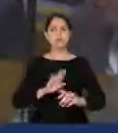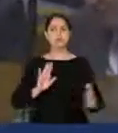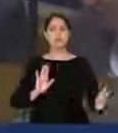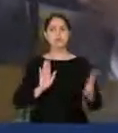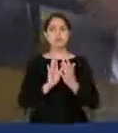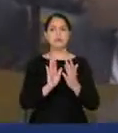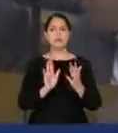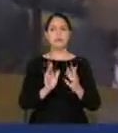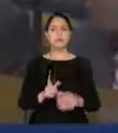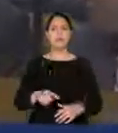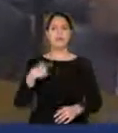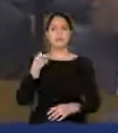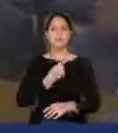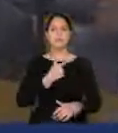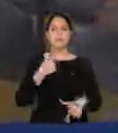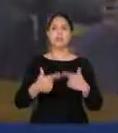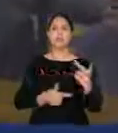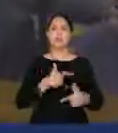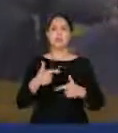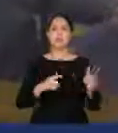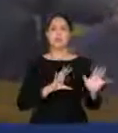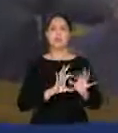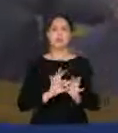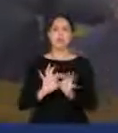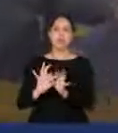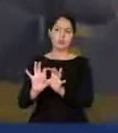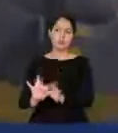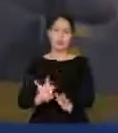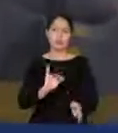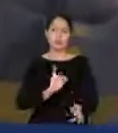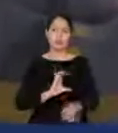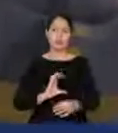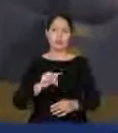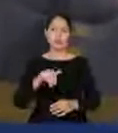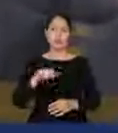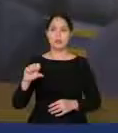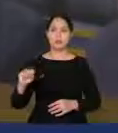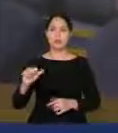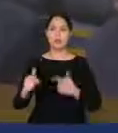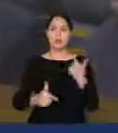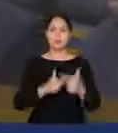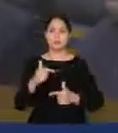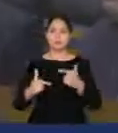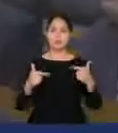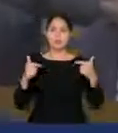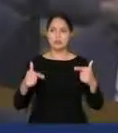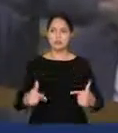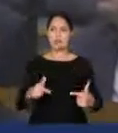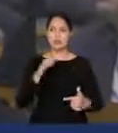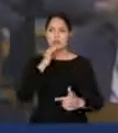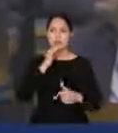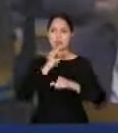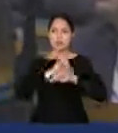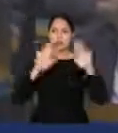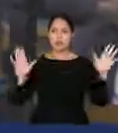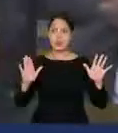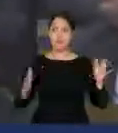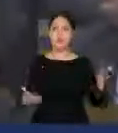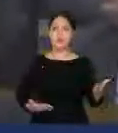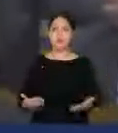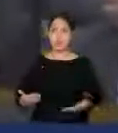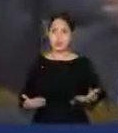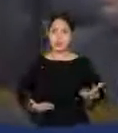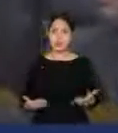poder trabalhar pela redução do ICMS e colocar os serviços de energias, de combustível, em